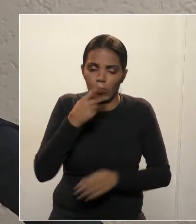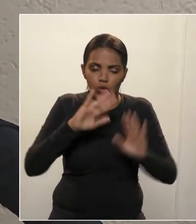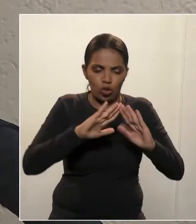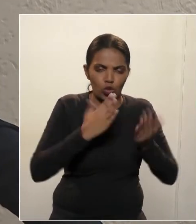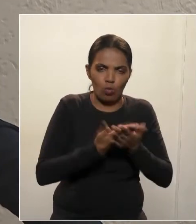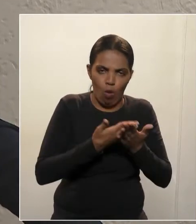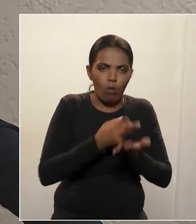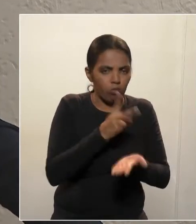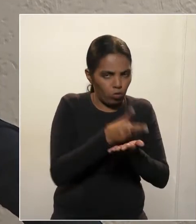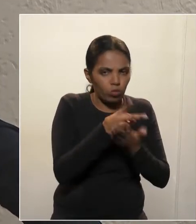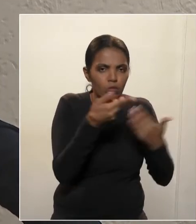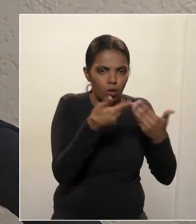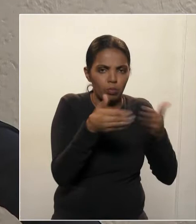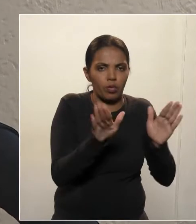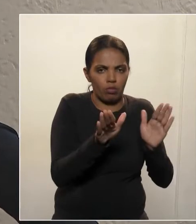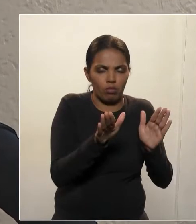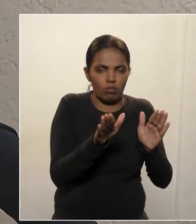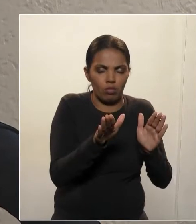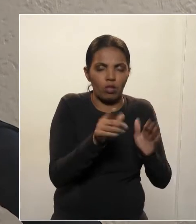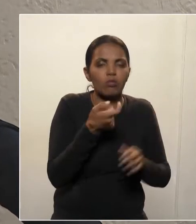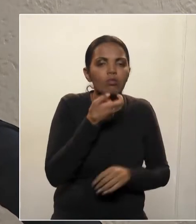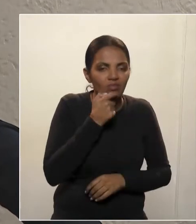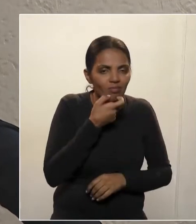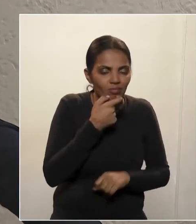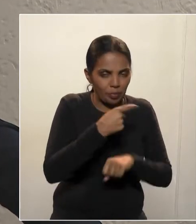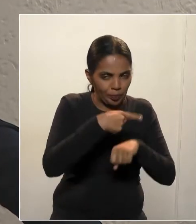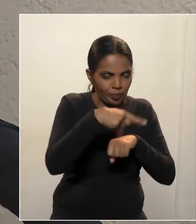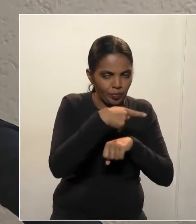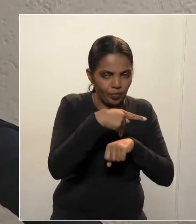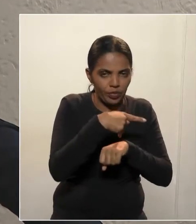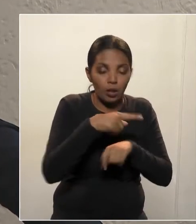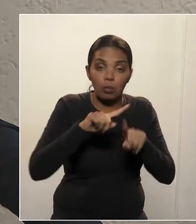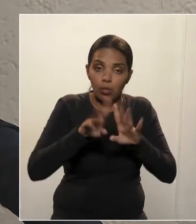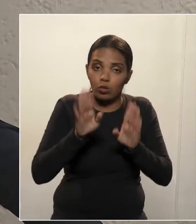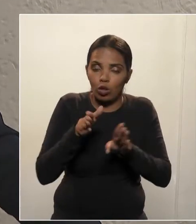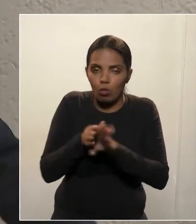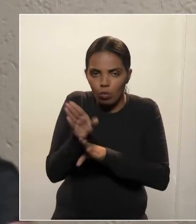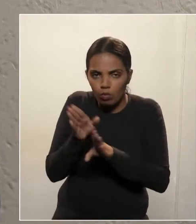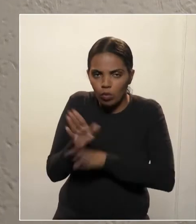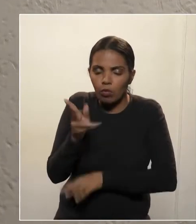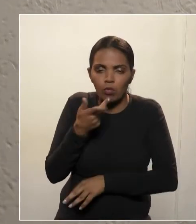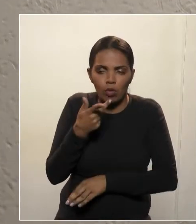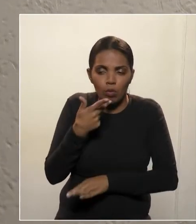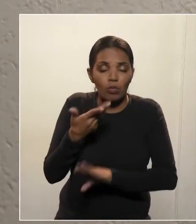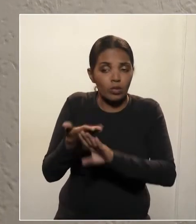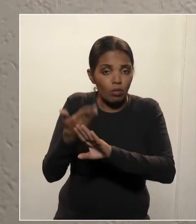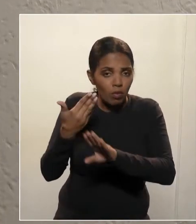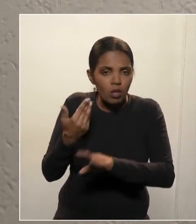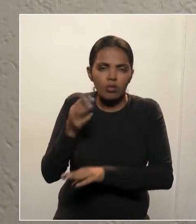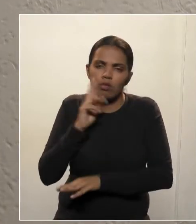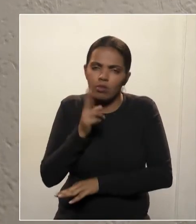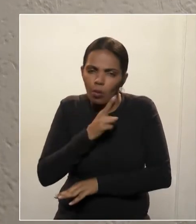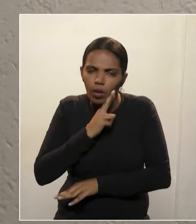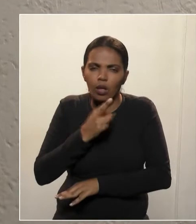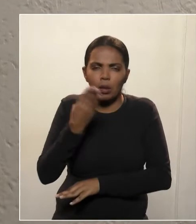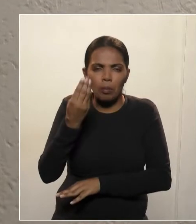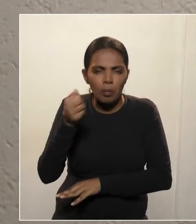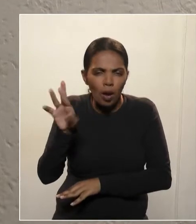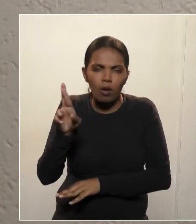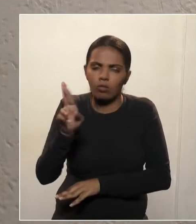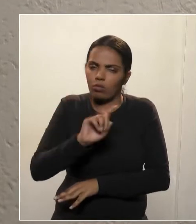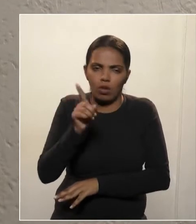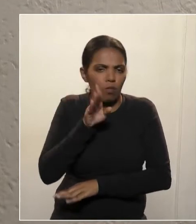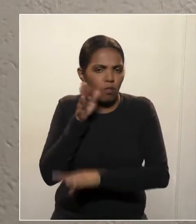permanecer abertas naquele país, embora tenha orientado as pessoas a deixarem de frequentar restaurantes e bares e tenha